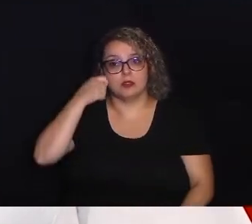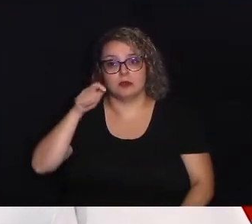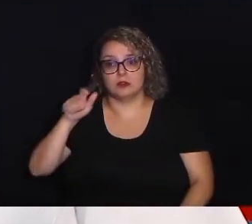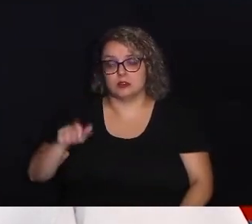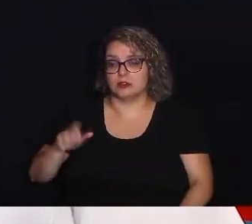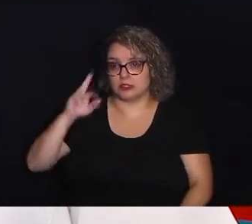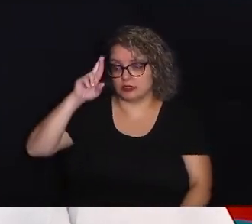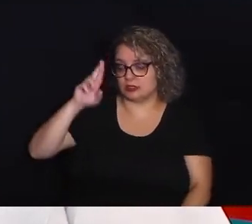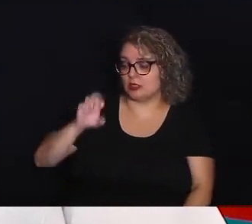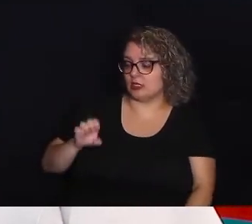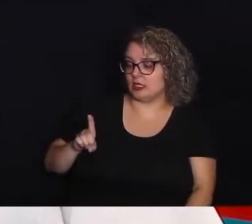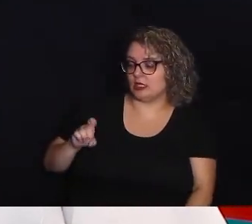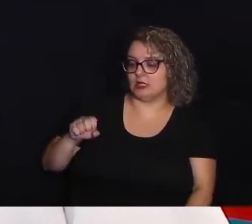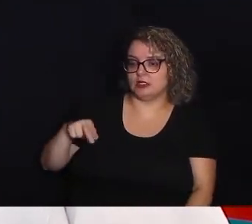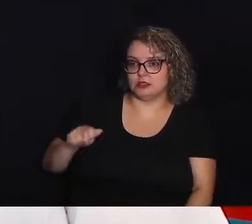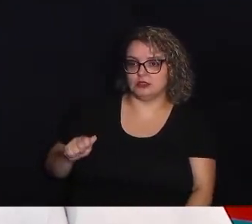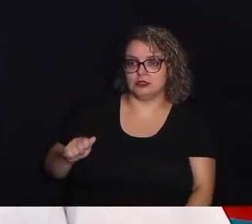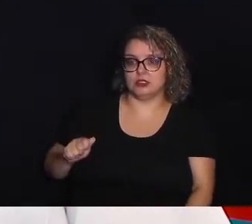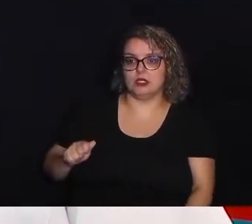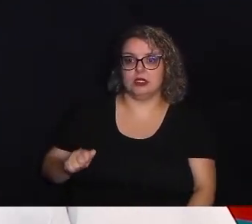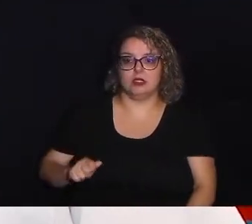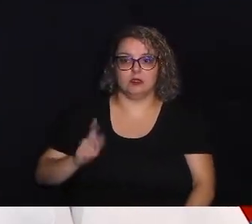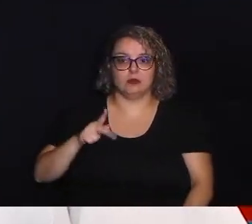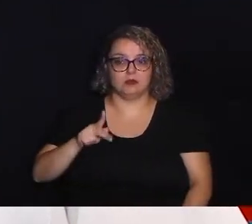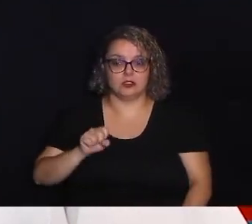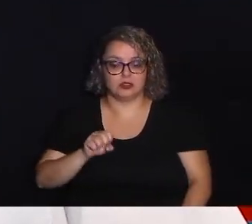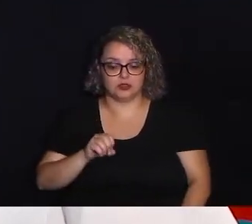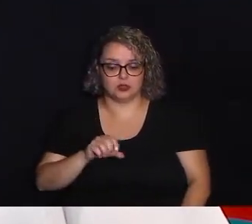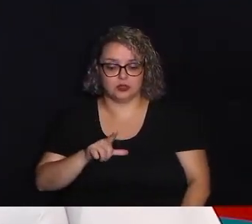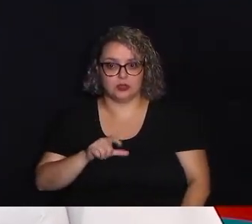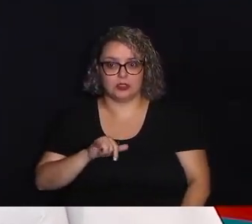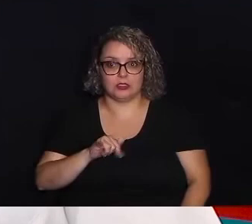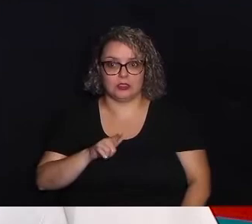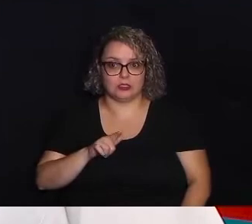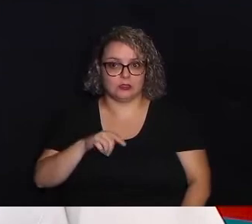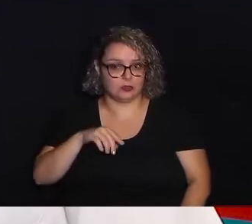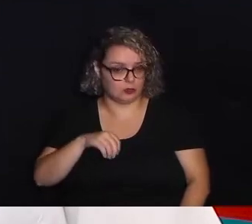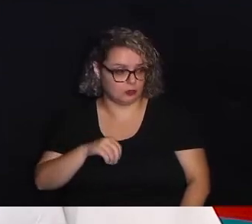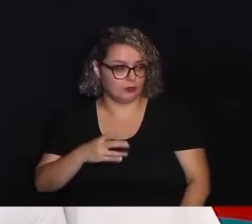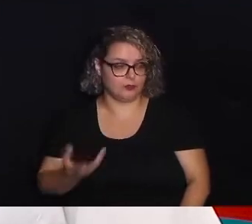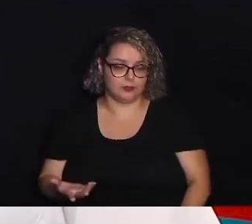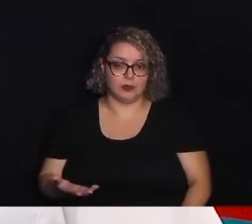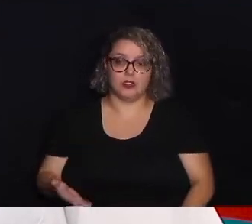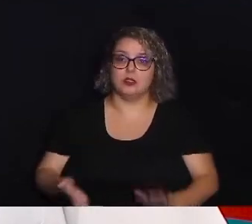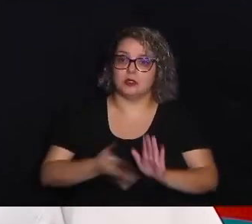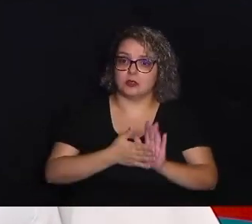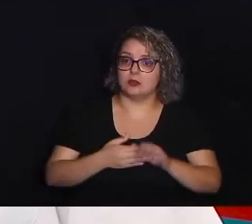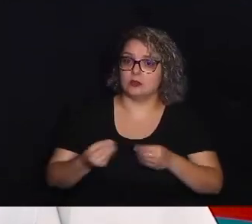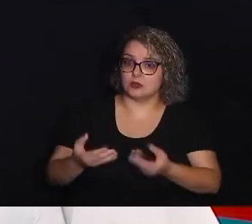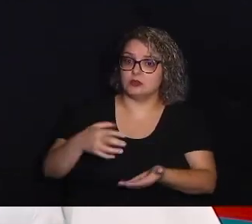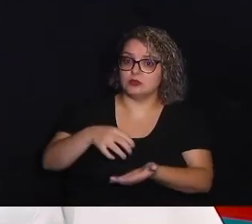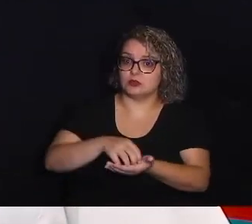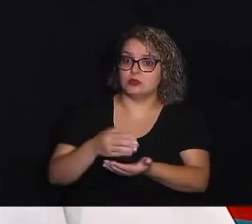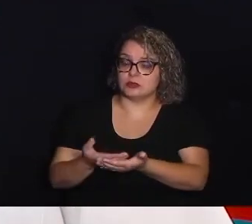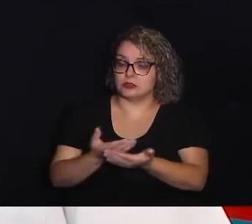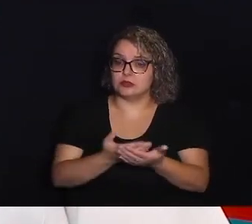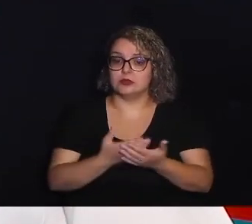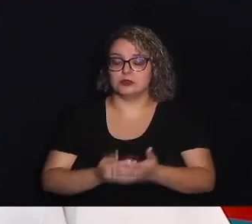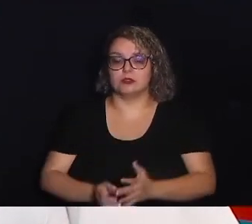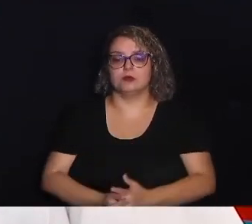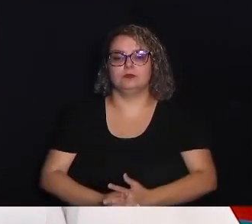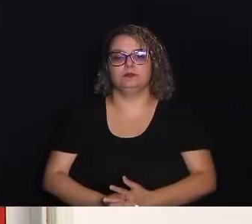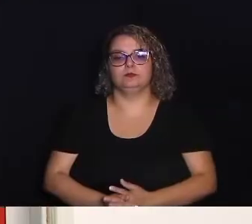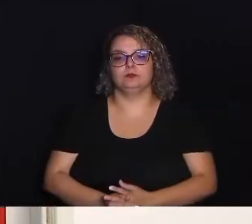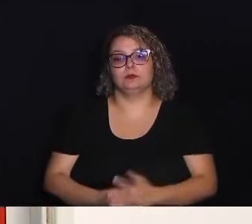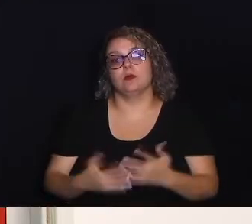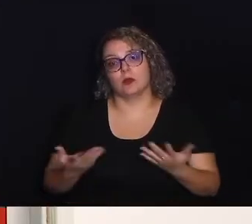movimento negro na pessoa da senora Edna e da professora soligo trazem pra Reitoria uma proposta também de um Centro